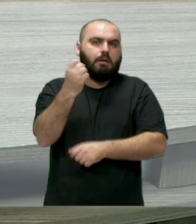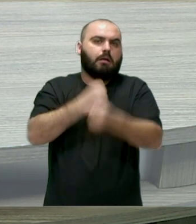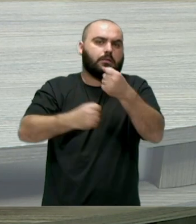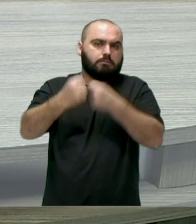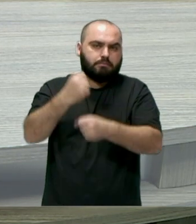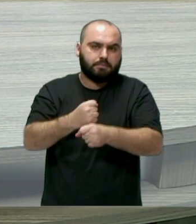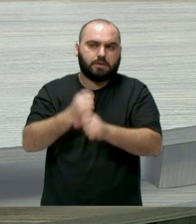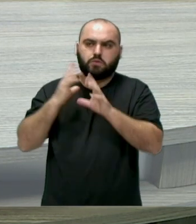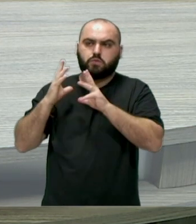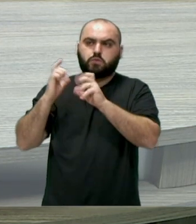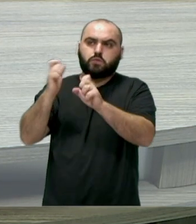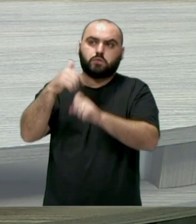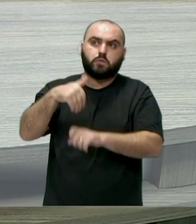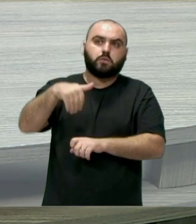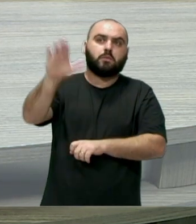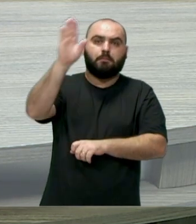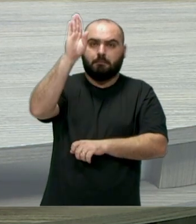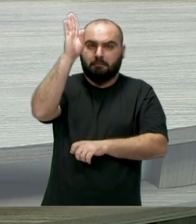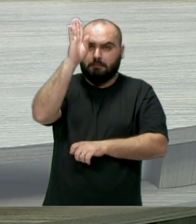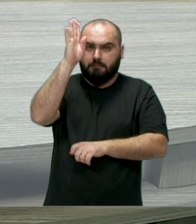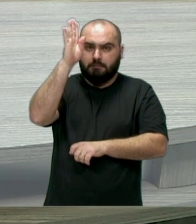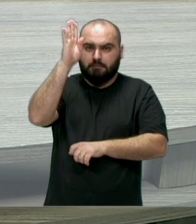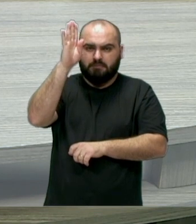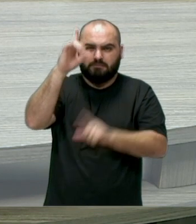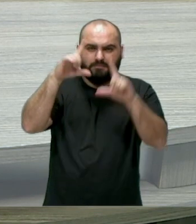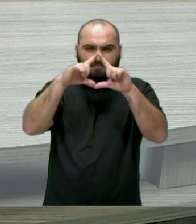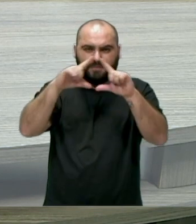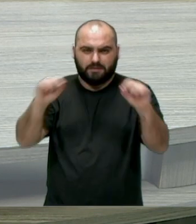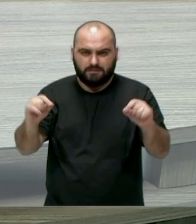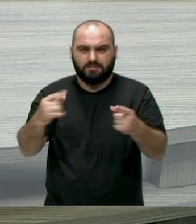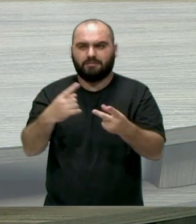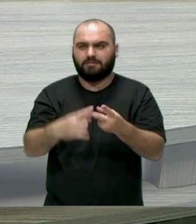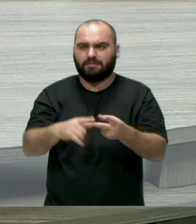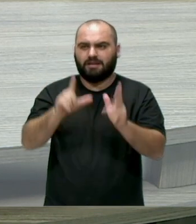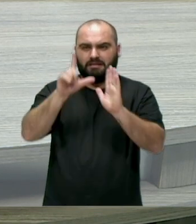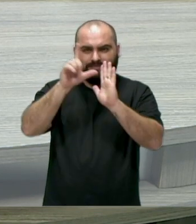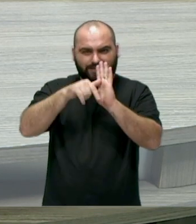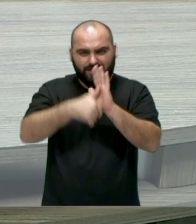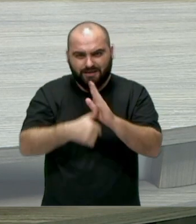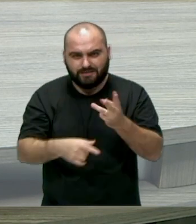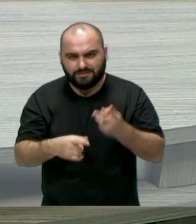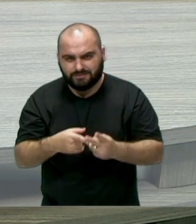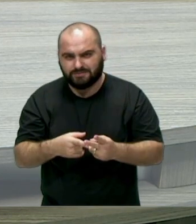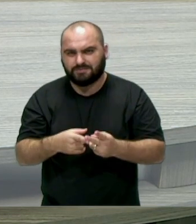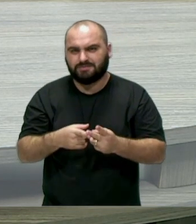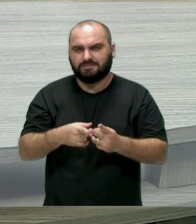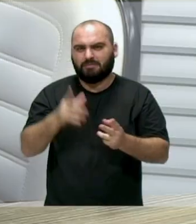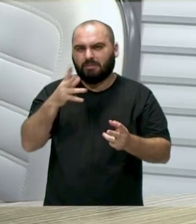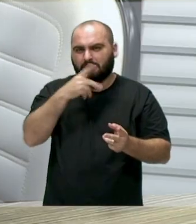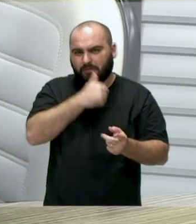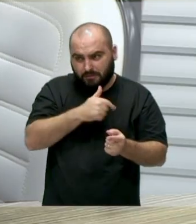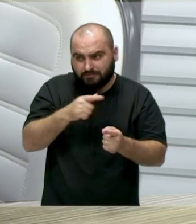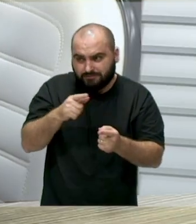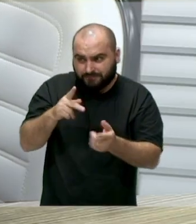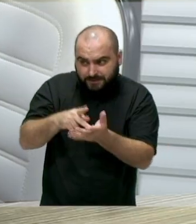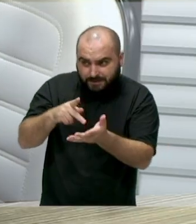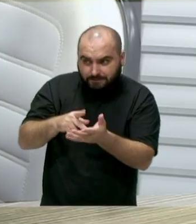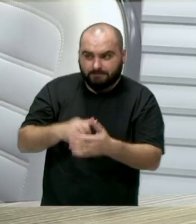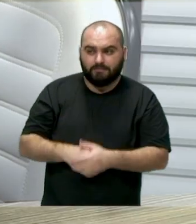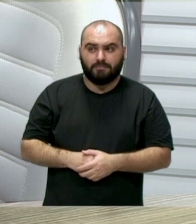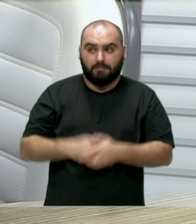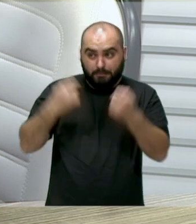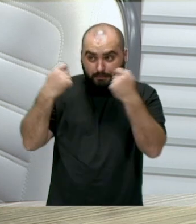em Brasília e aí acabou gerando atrasos, porque o movimento é muito grande. É necessário mesmo